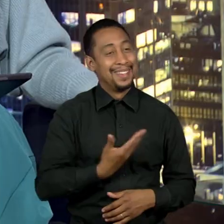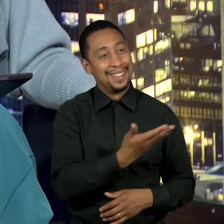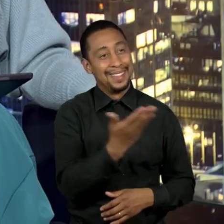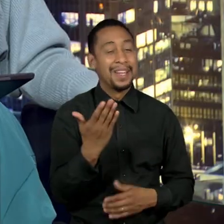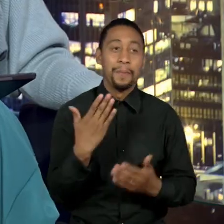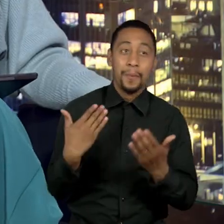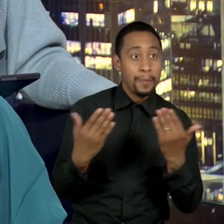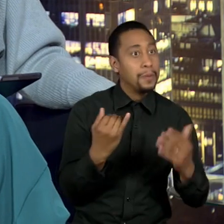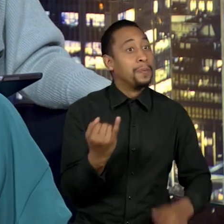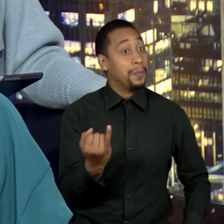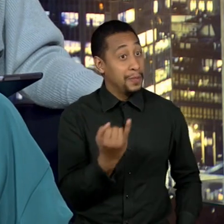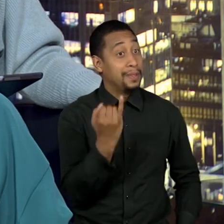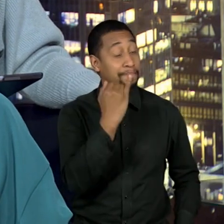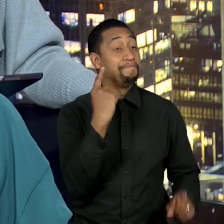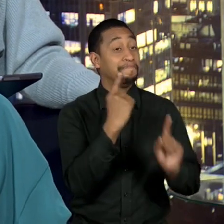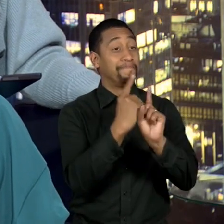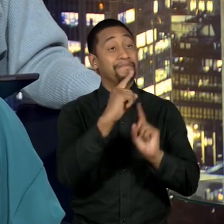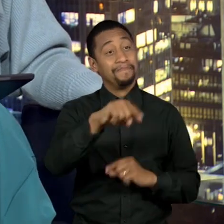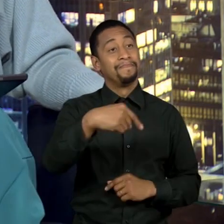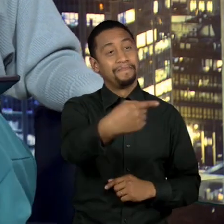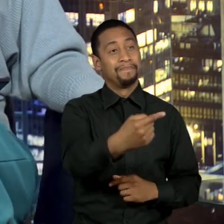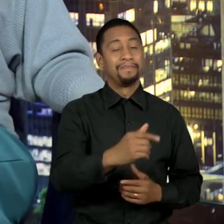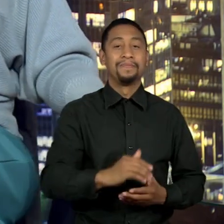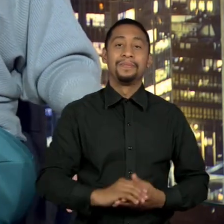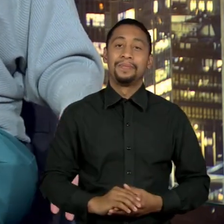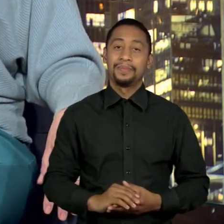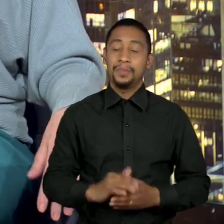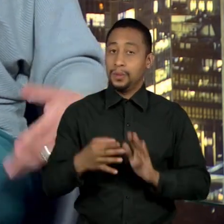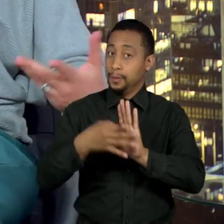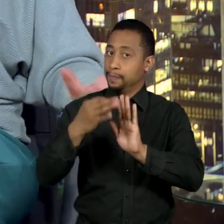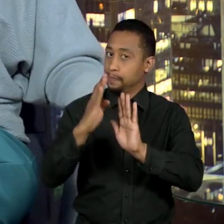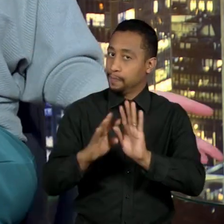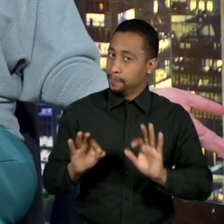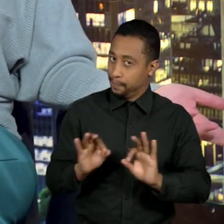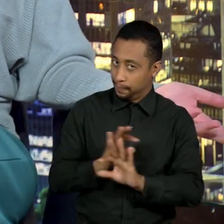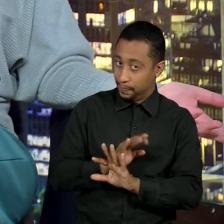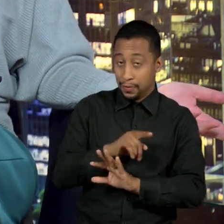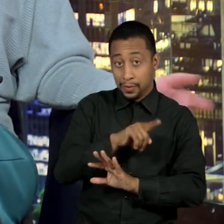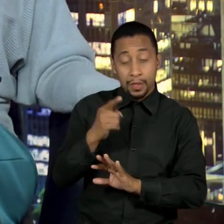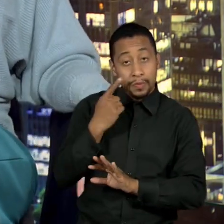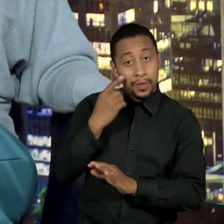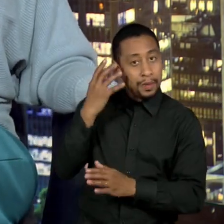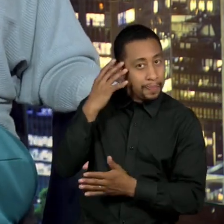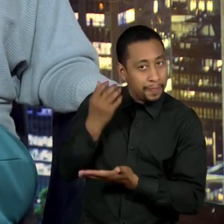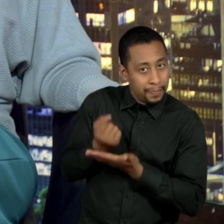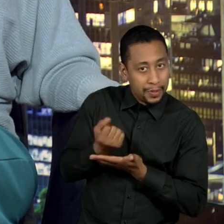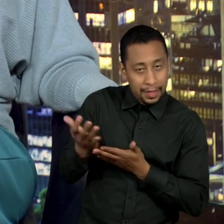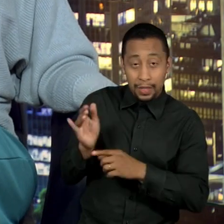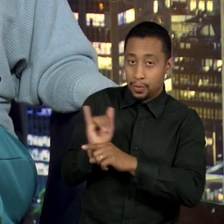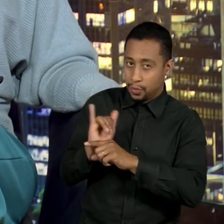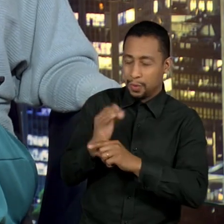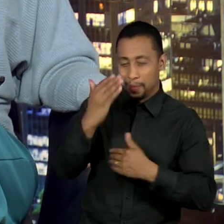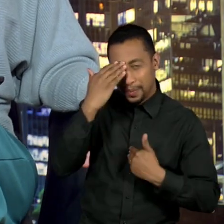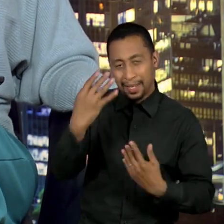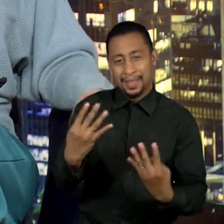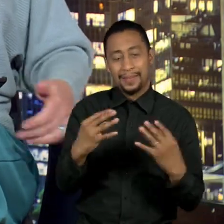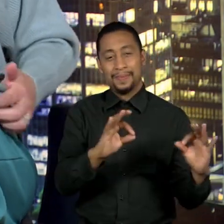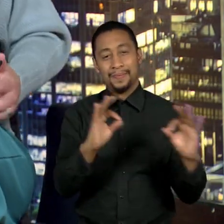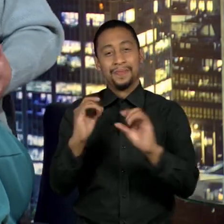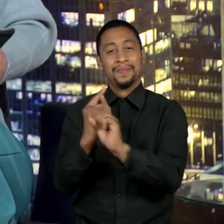conhecimentos e potencialidades e o contato próximo com essas pessoas é o que dissipa, na maioria das